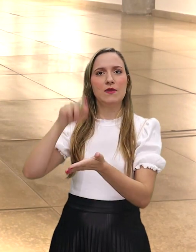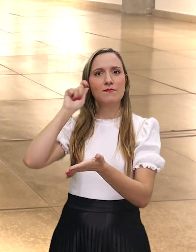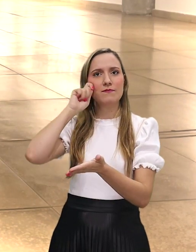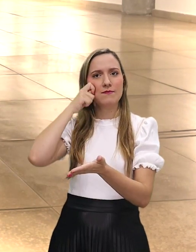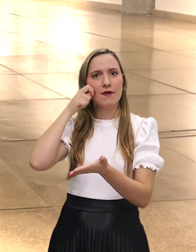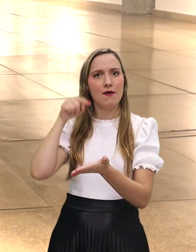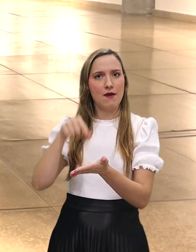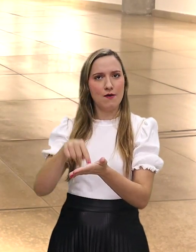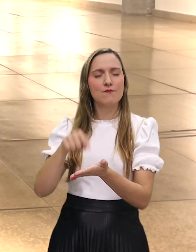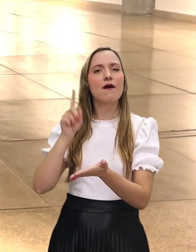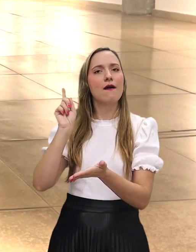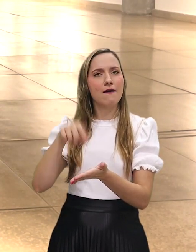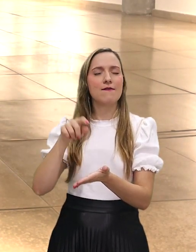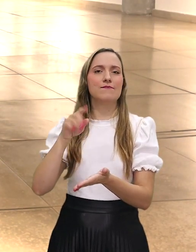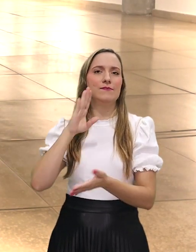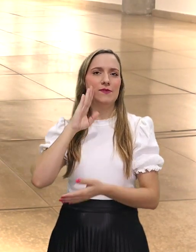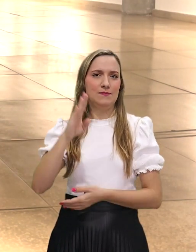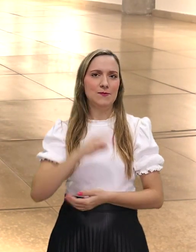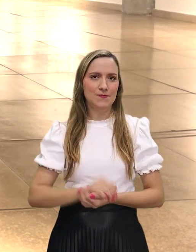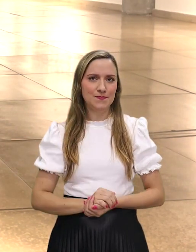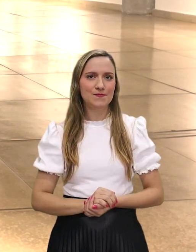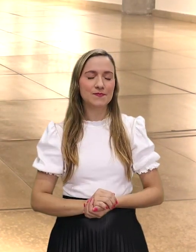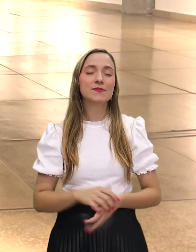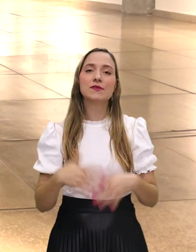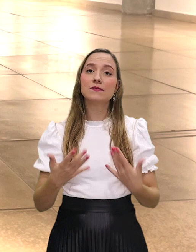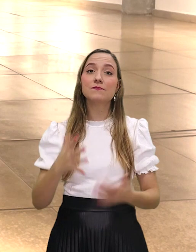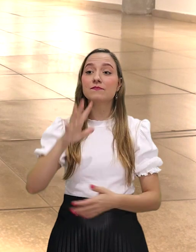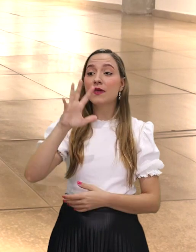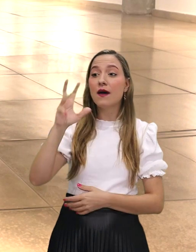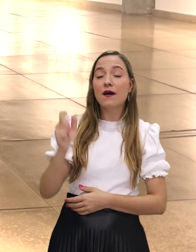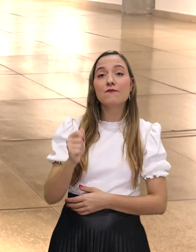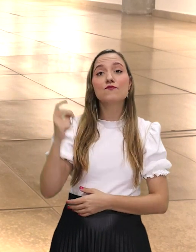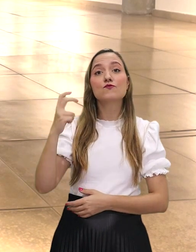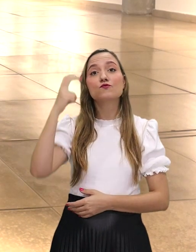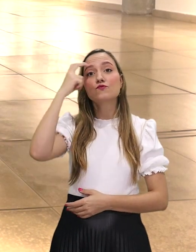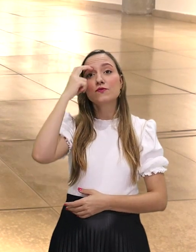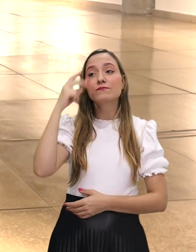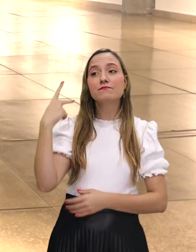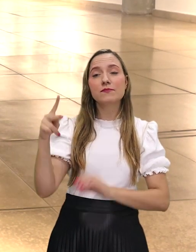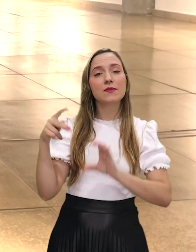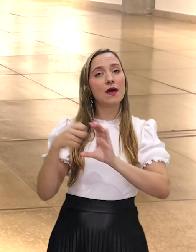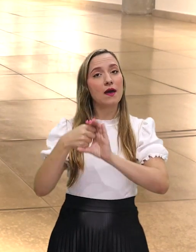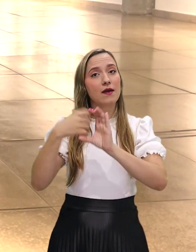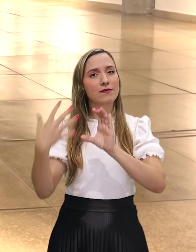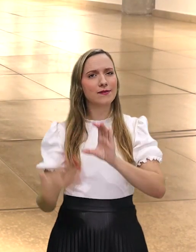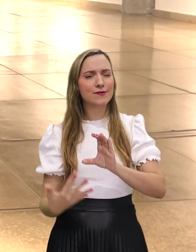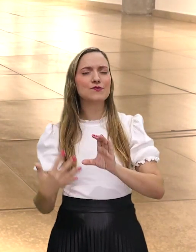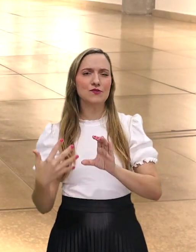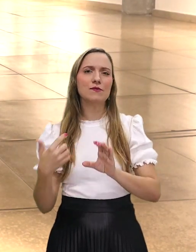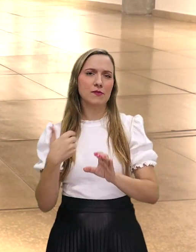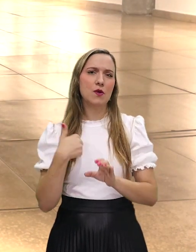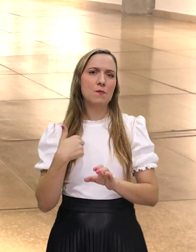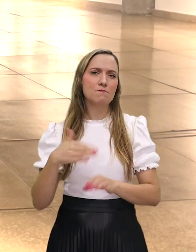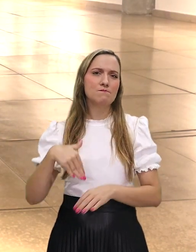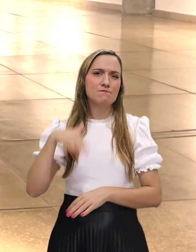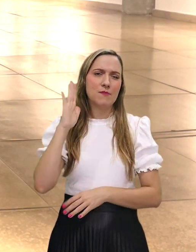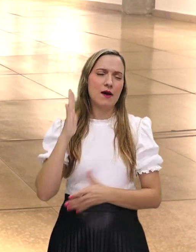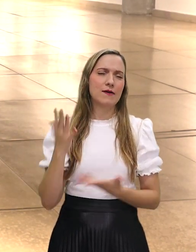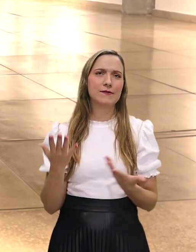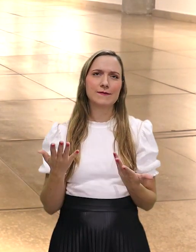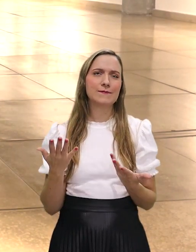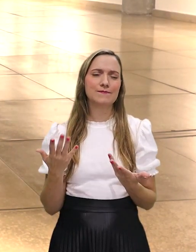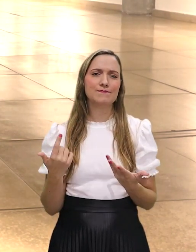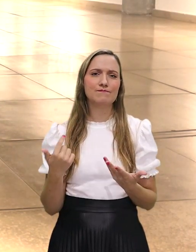o afrofuturismo, ele tem, assim, como umas características que vão ser as que eu mais vou